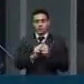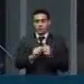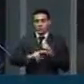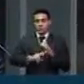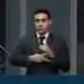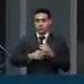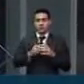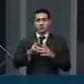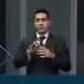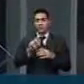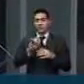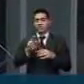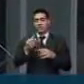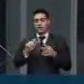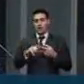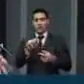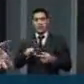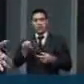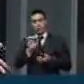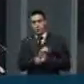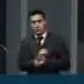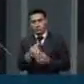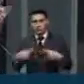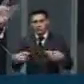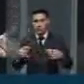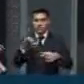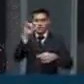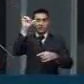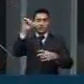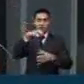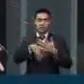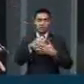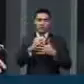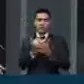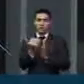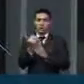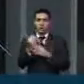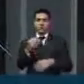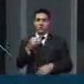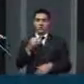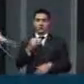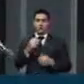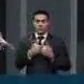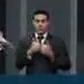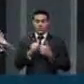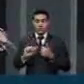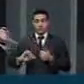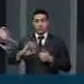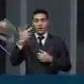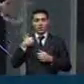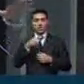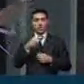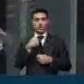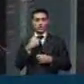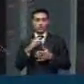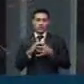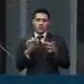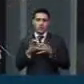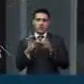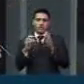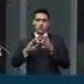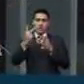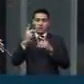dos rodoviários, com os estudantes e evitou um grande aumento da passagem lá em São Luís. Ele não deixou ter aumento. Então, São Luís foi uma